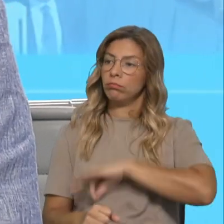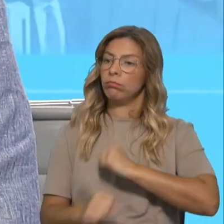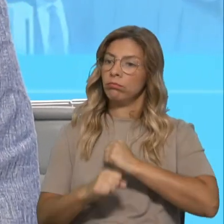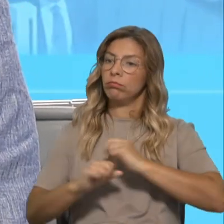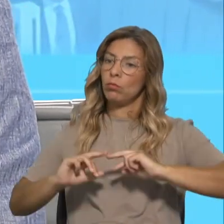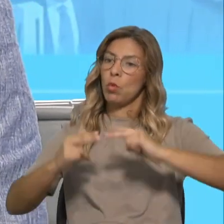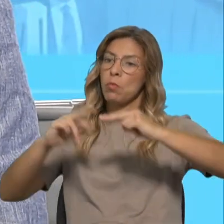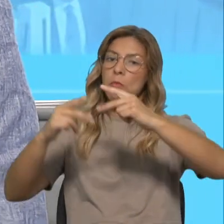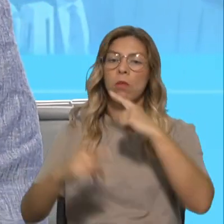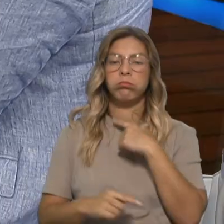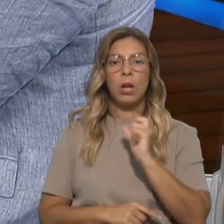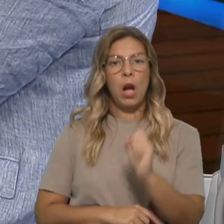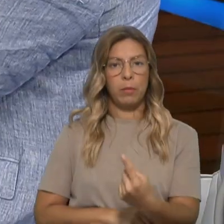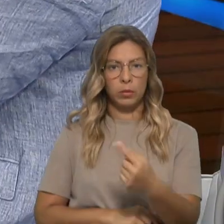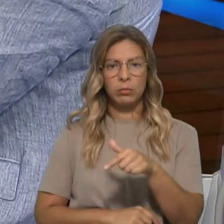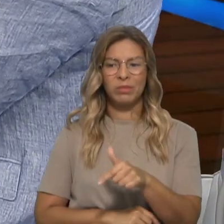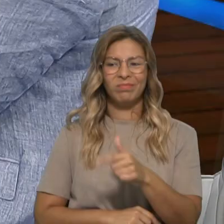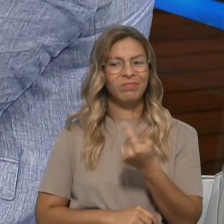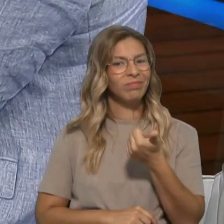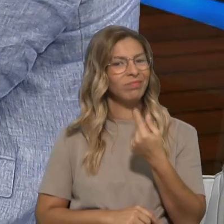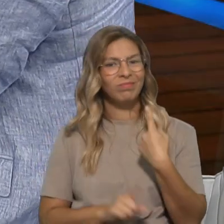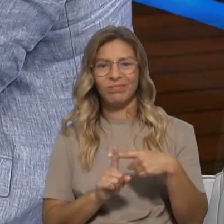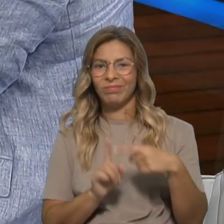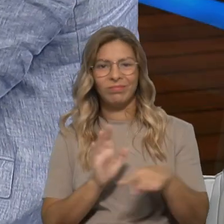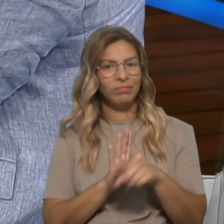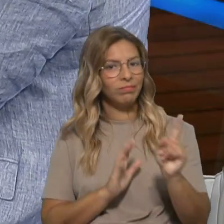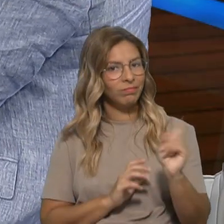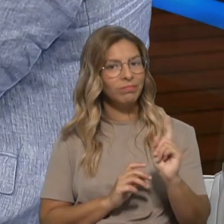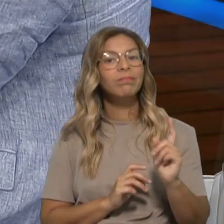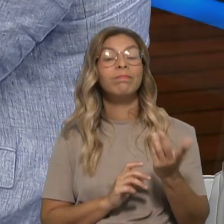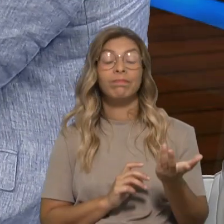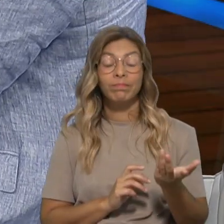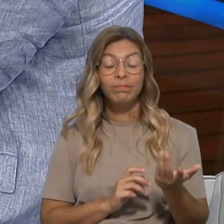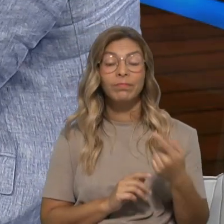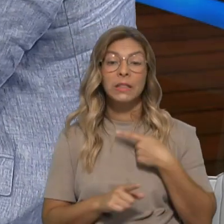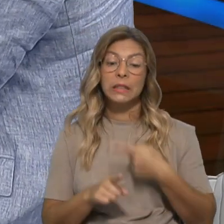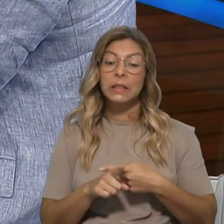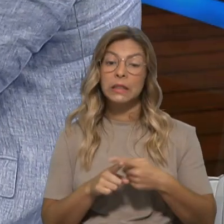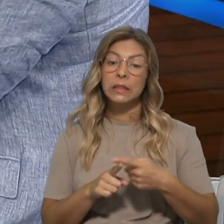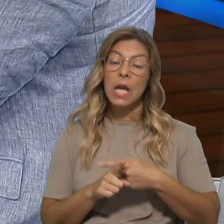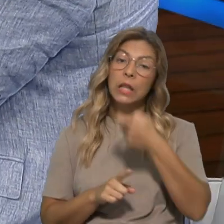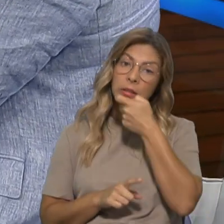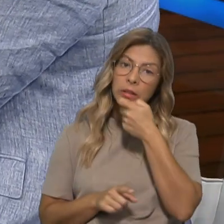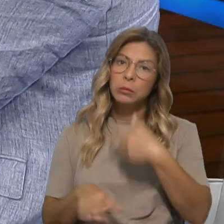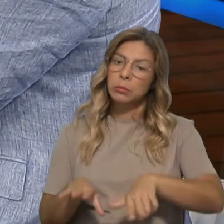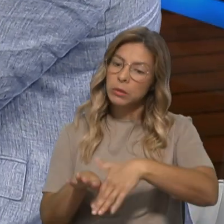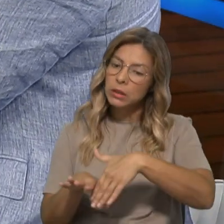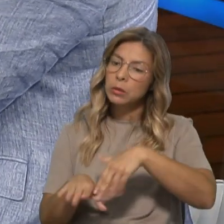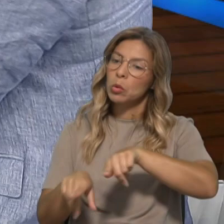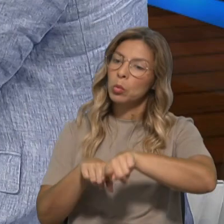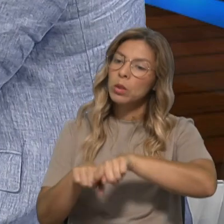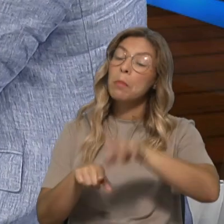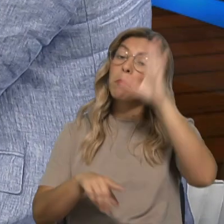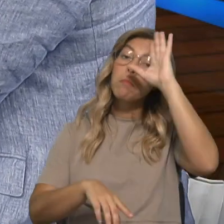mau, e não as pessoas que têm, digamos, uma relação mais interessada e que participam na política. E mais